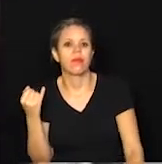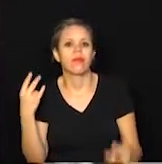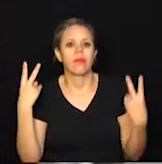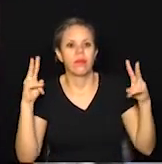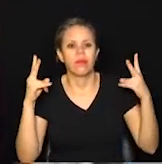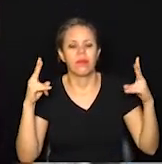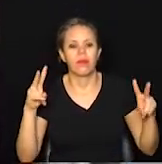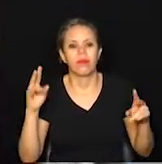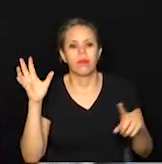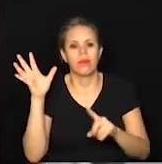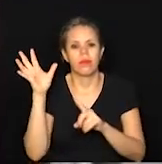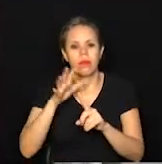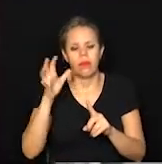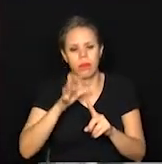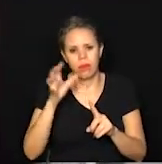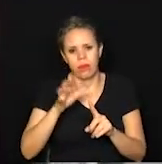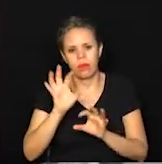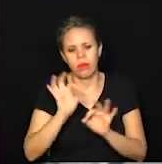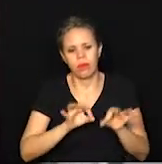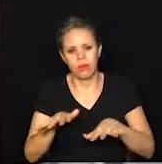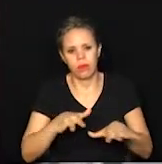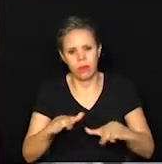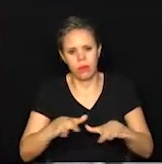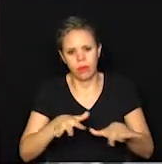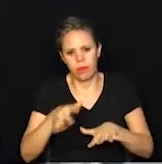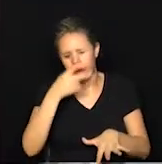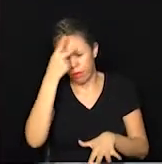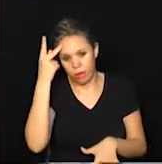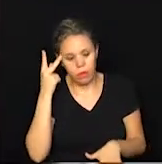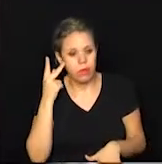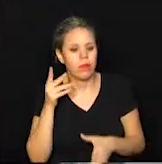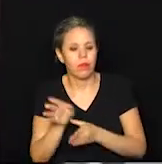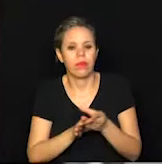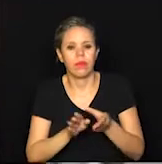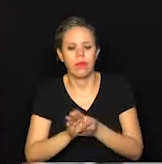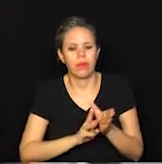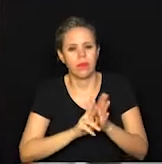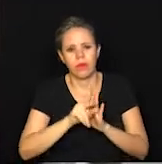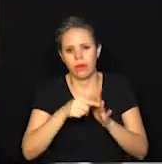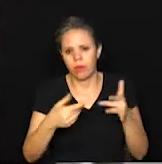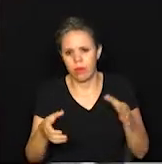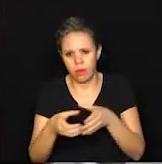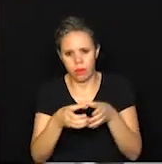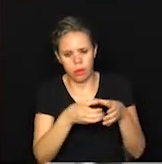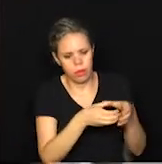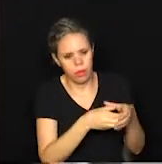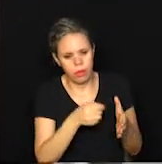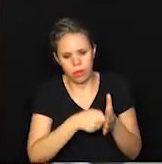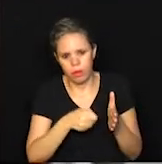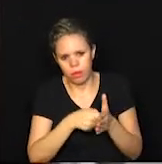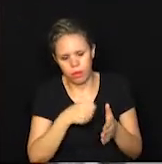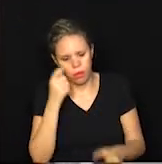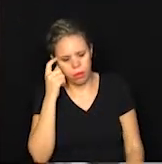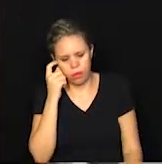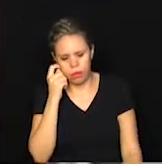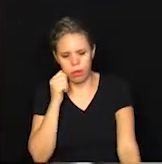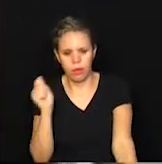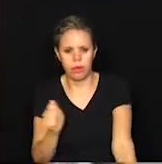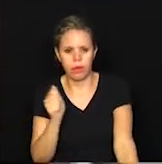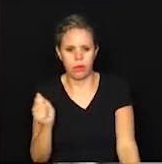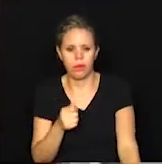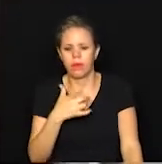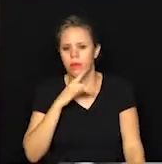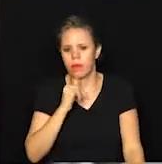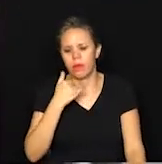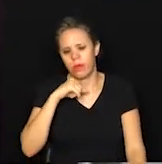da pressão, da organização, dos muitos conselhos, coletivos e associações de pais, de